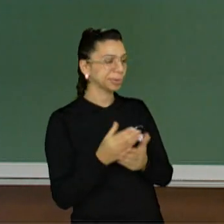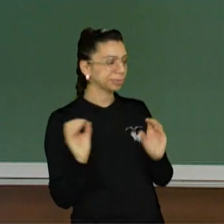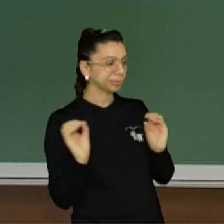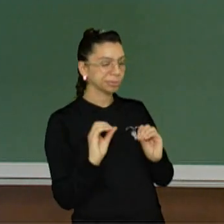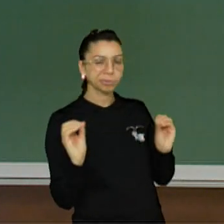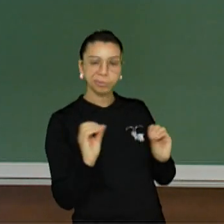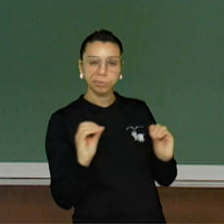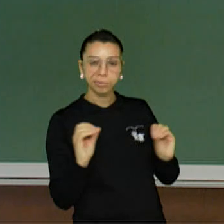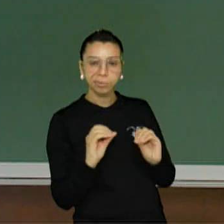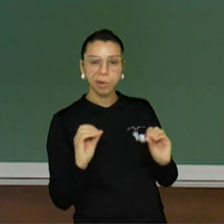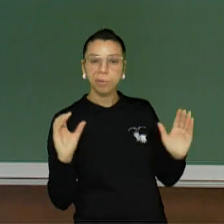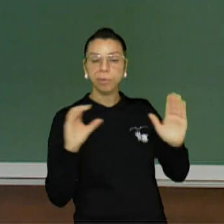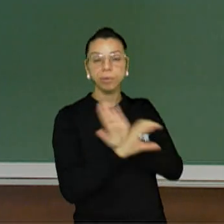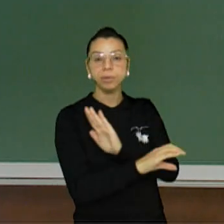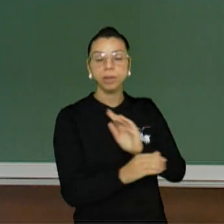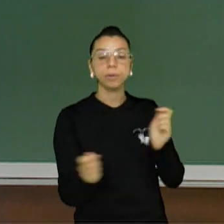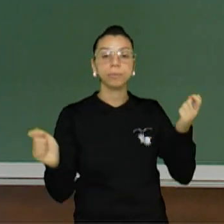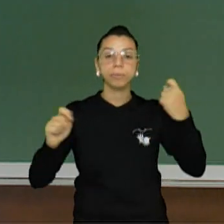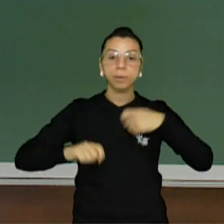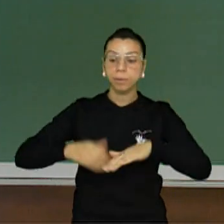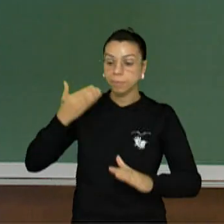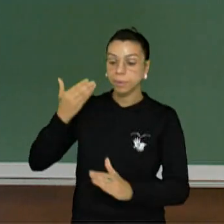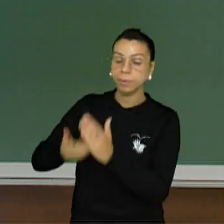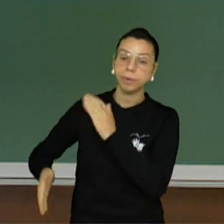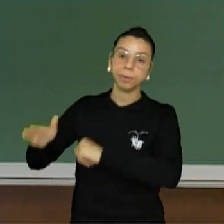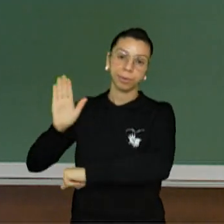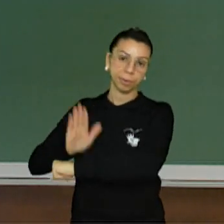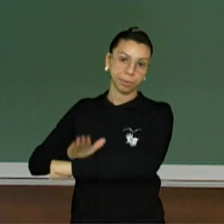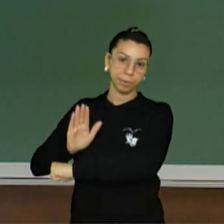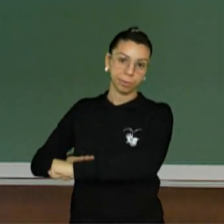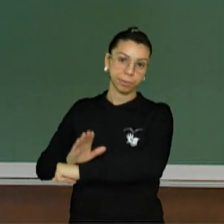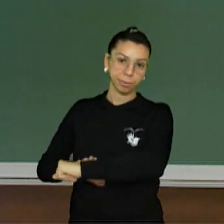das propriedades, você vai perder